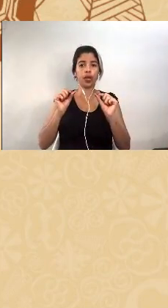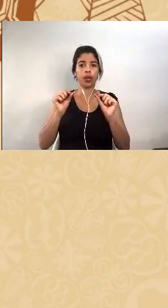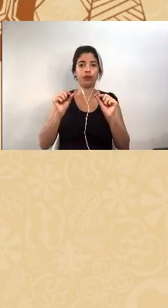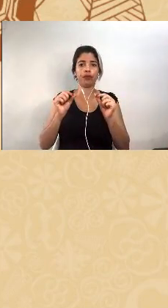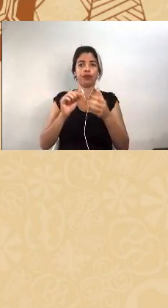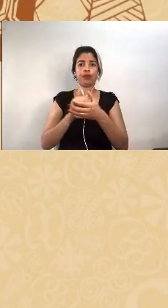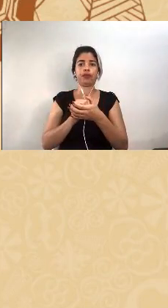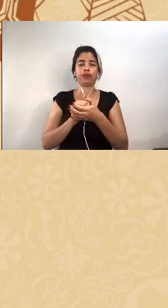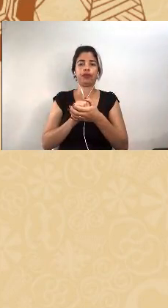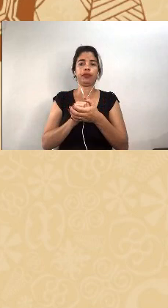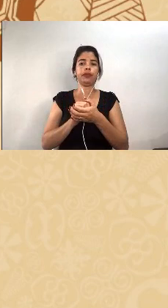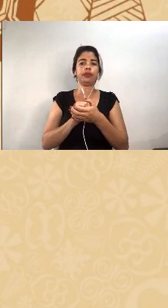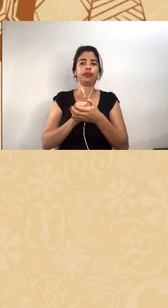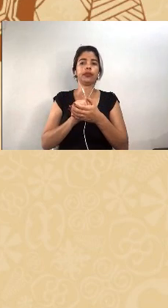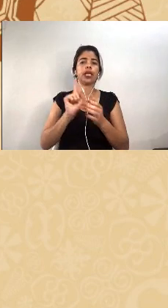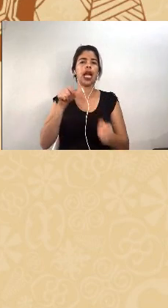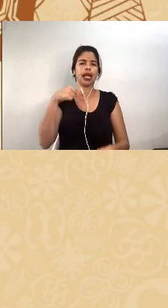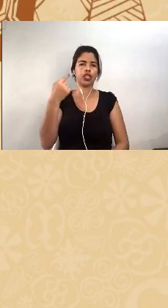que a gente